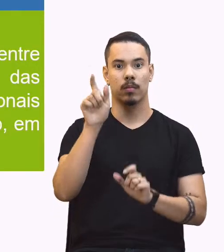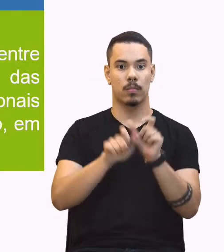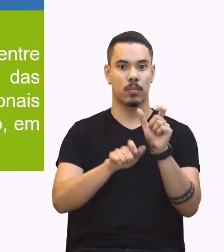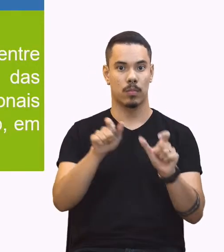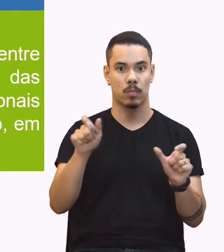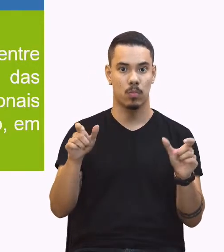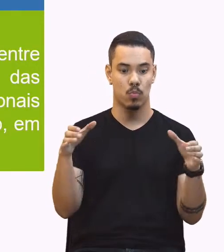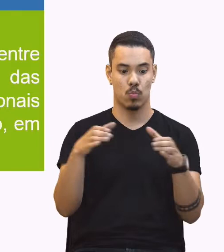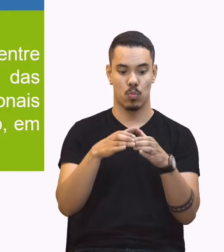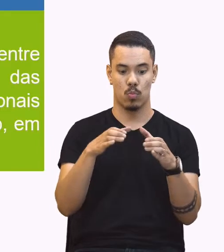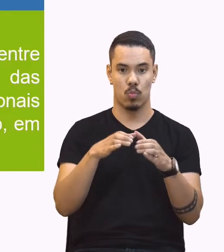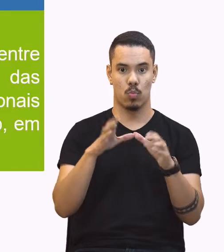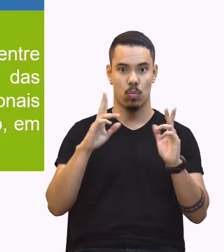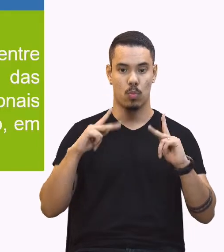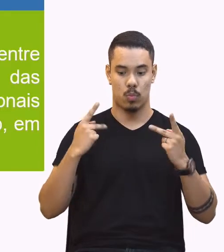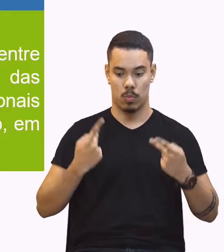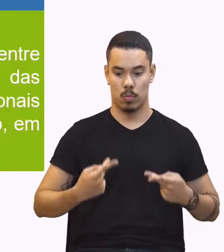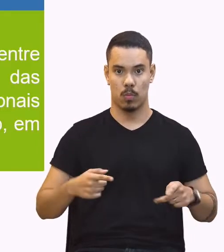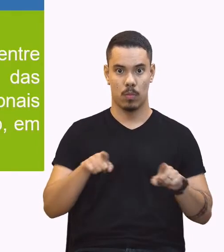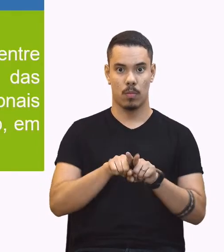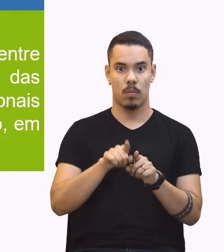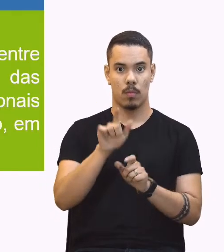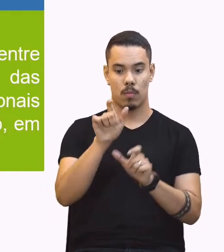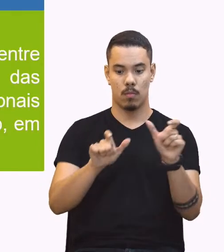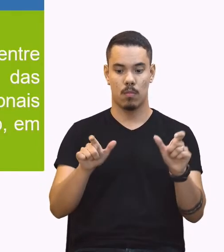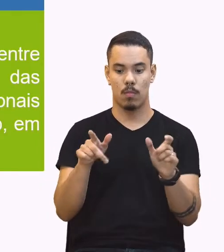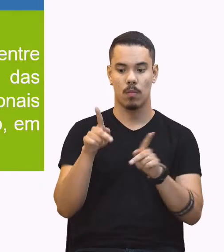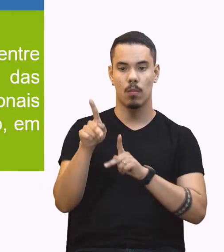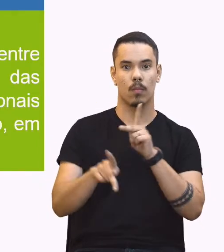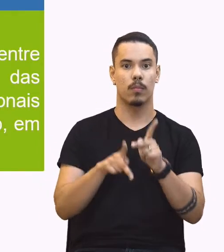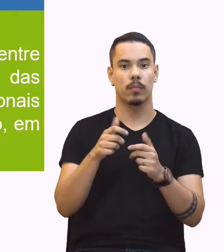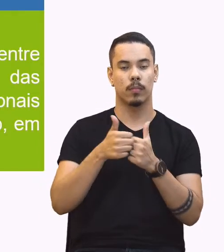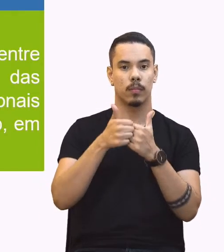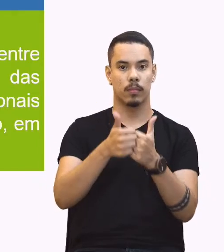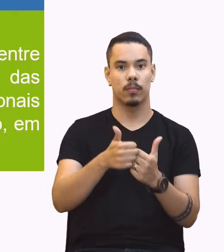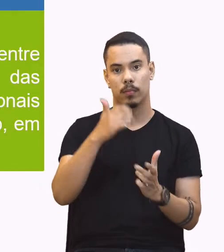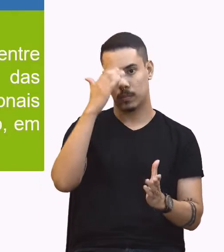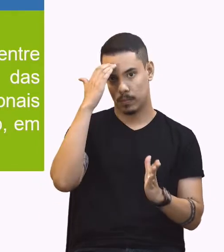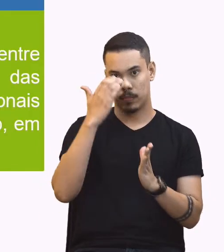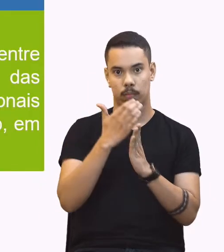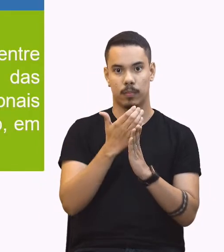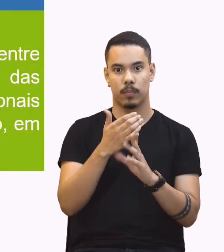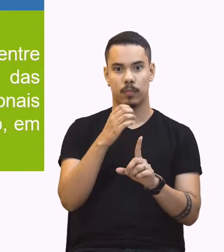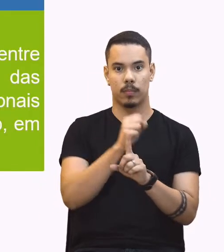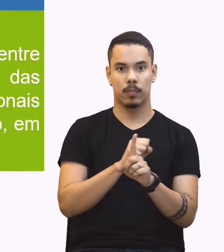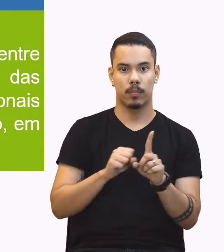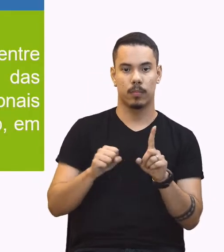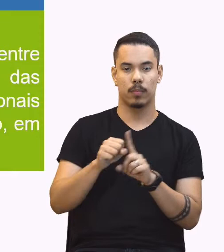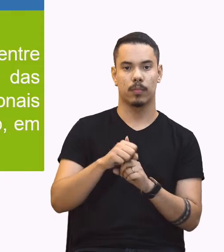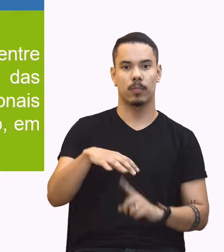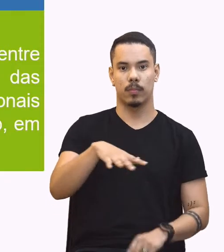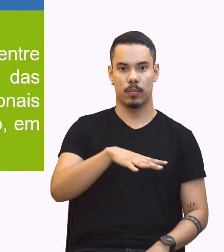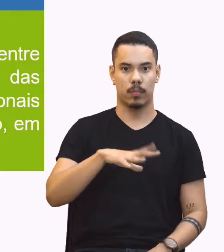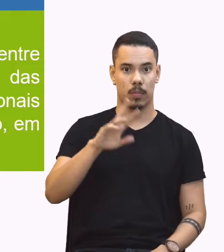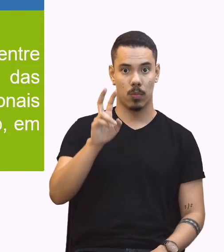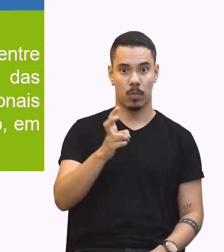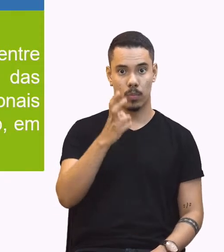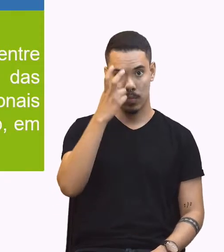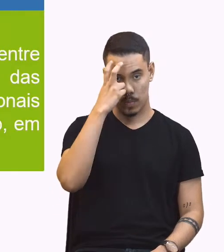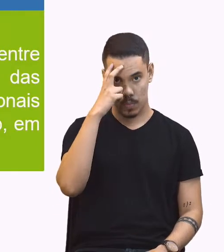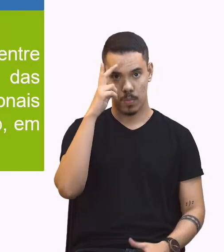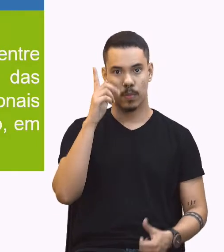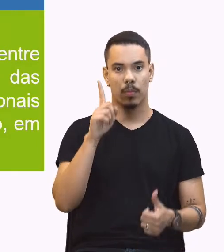povos em função de eventos naturais, políticos, econômicos, sociais e culturais. E a outra